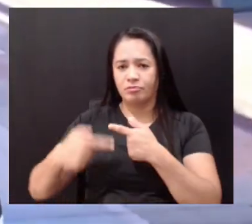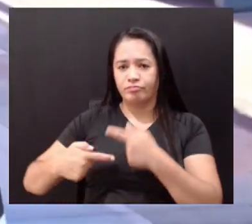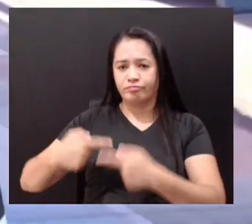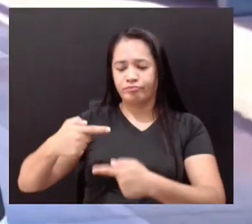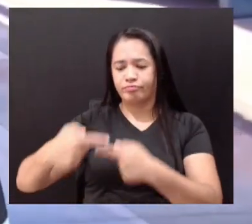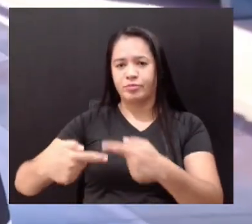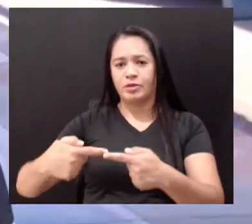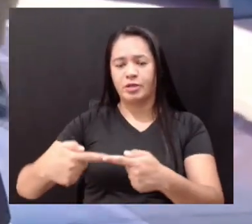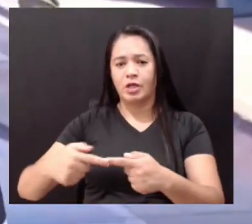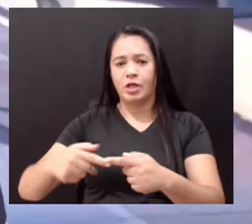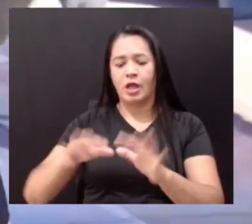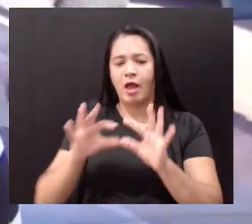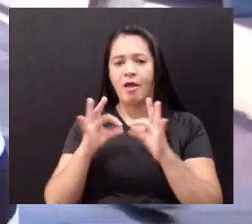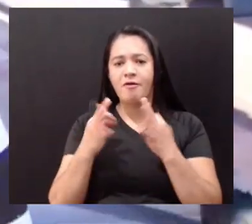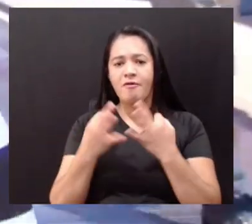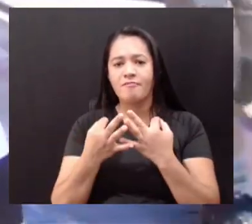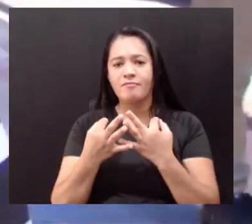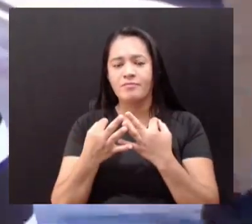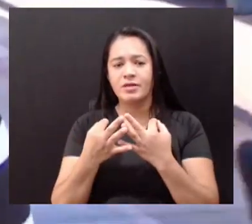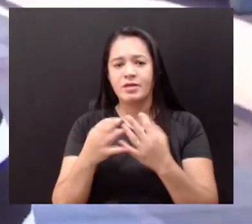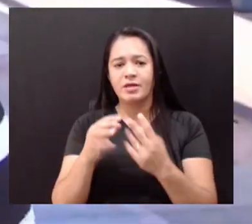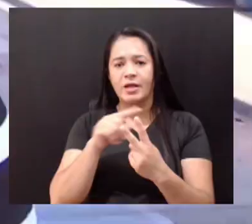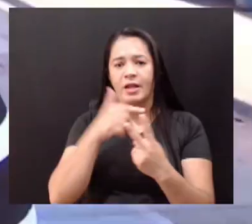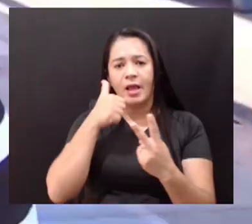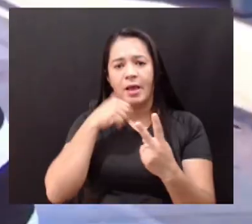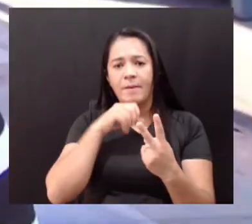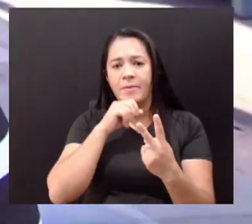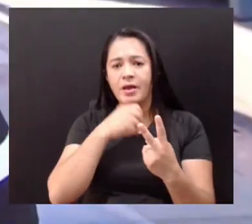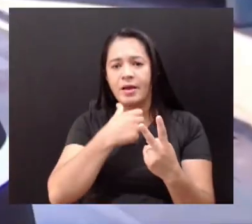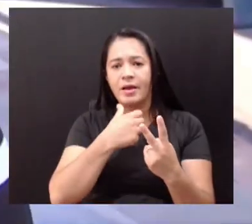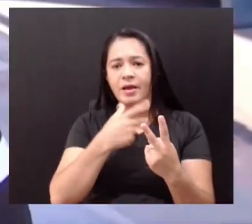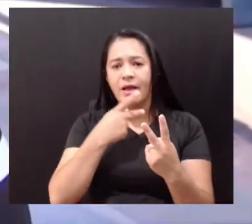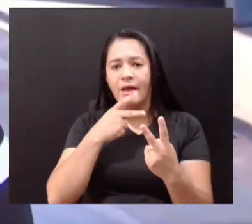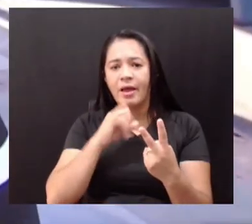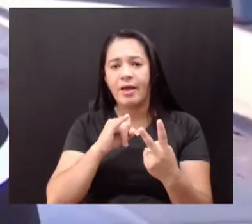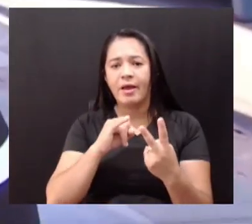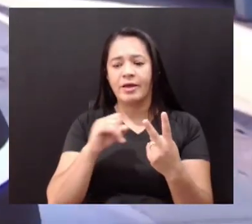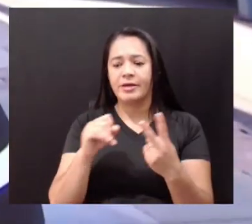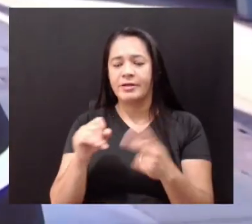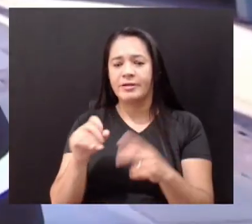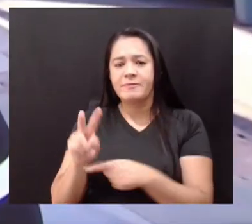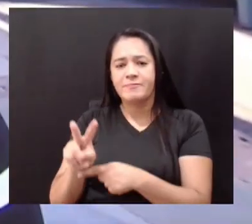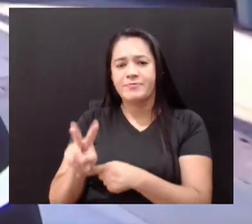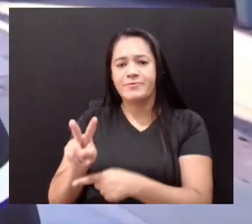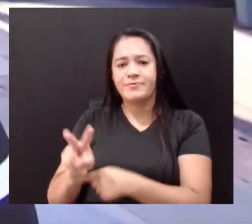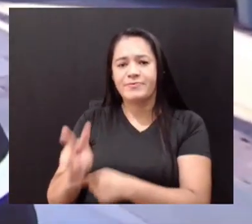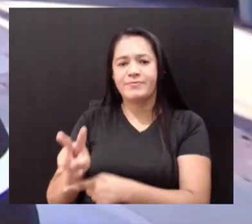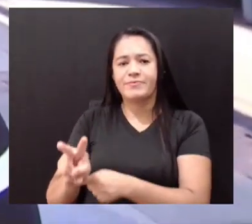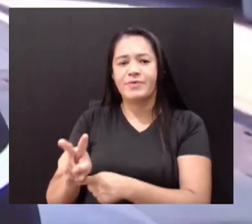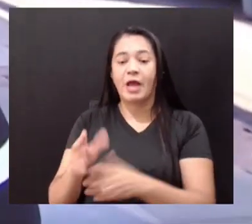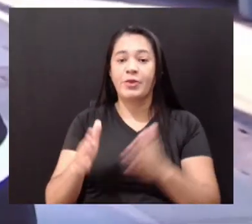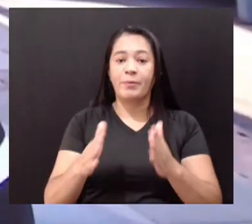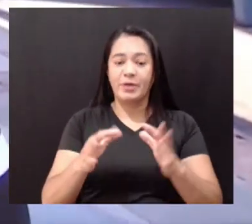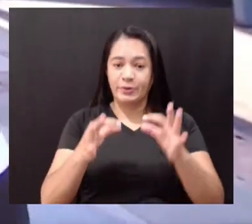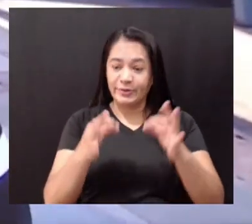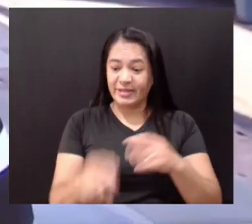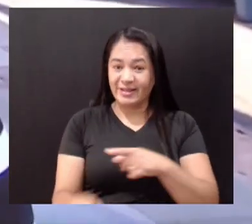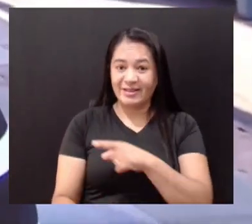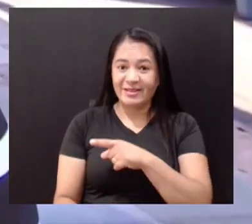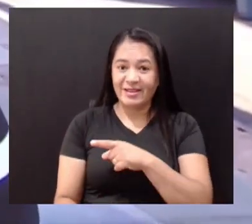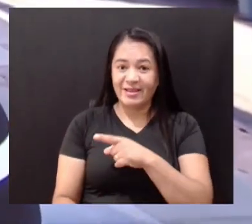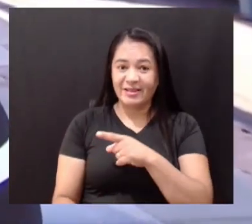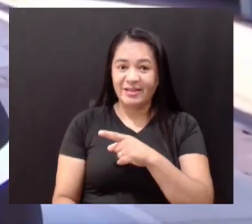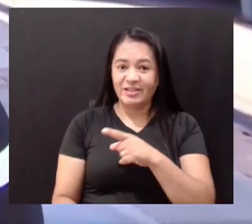né, que seguram demais os filhos e aí quando chega a época certa deles estarem criando não